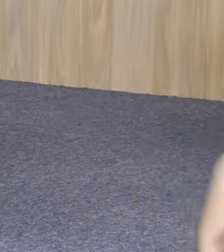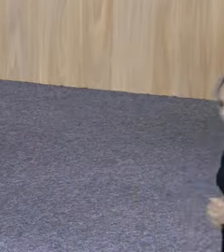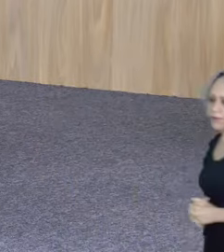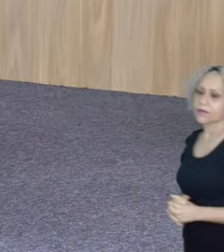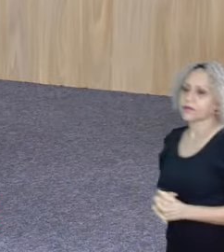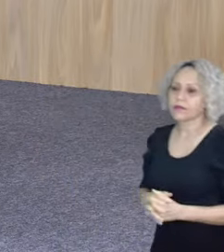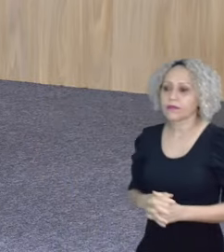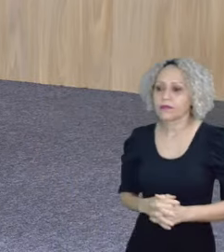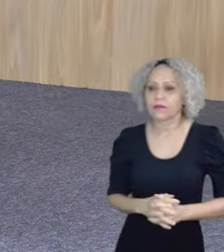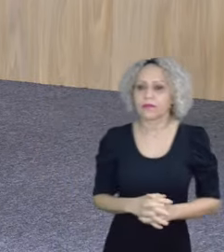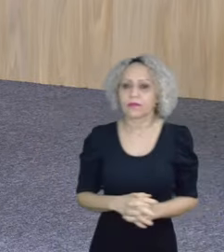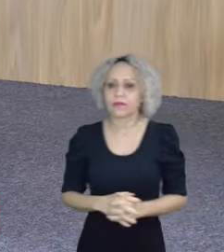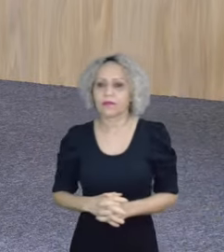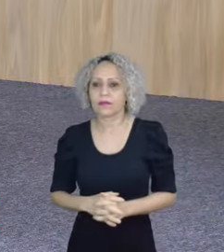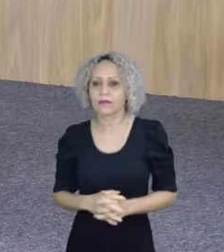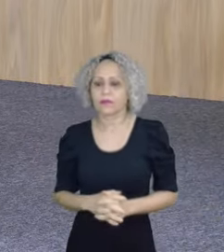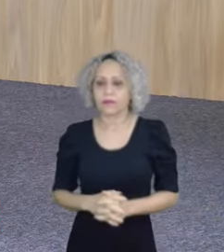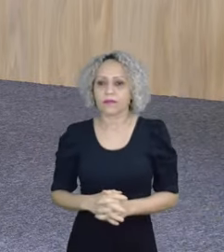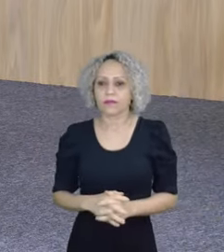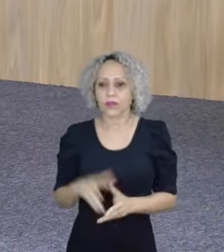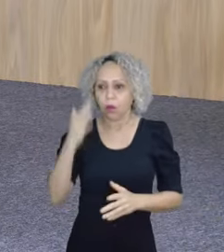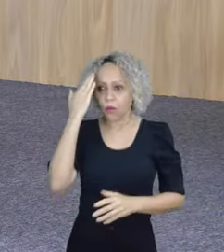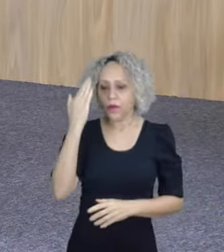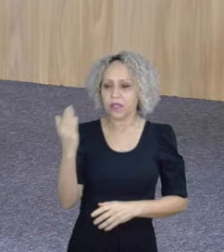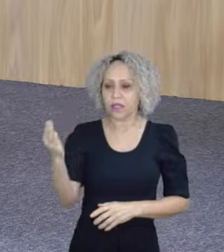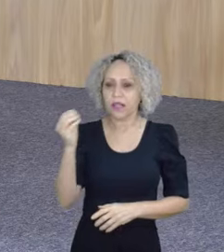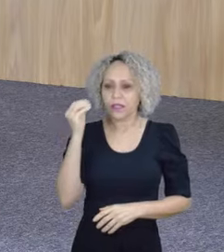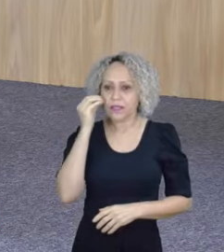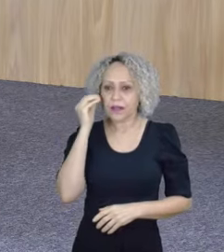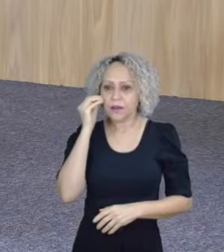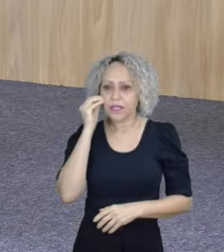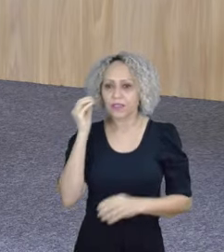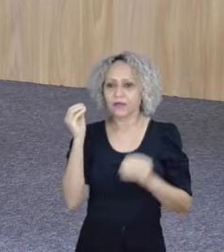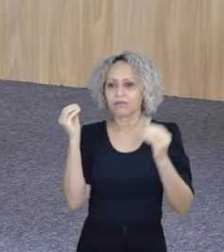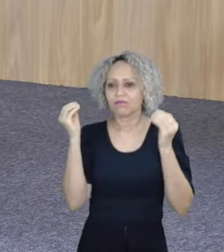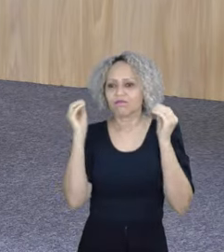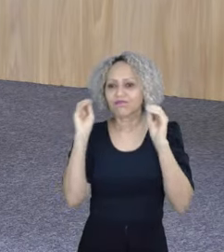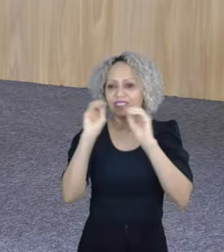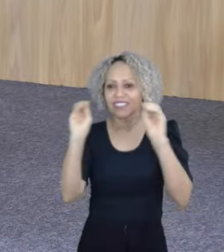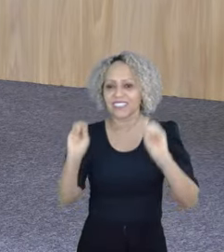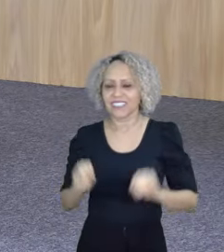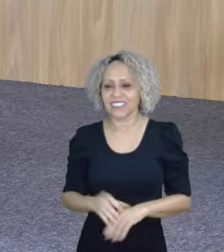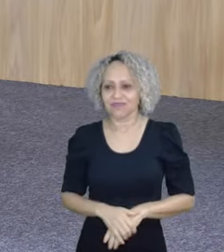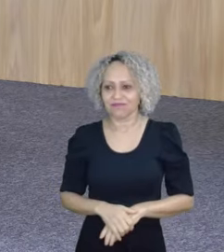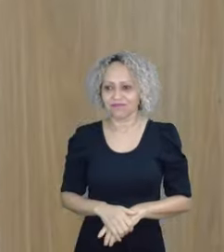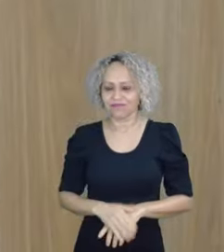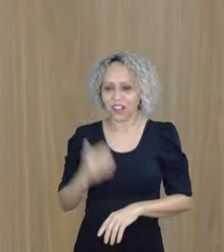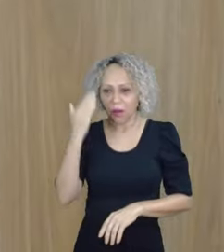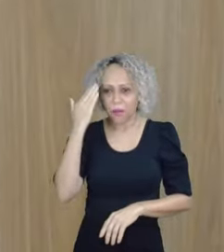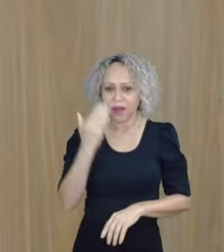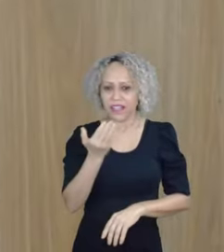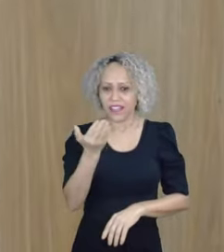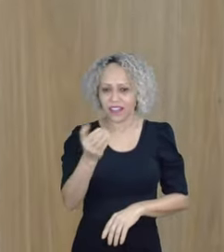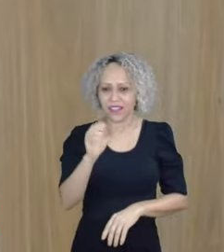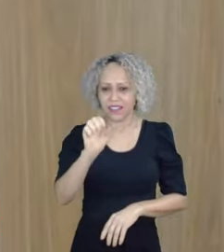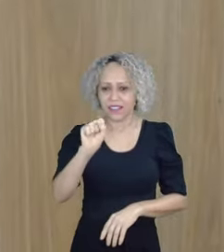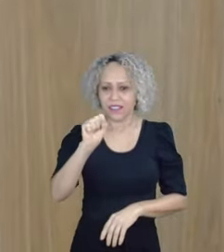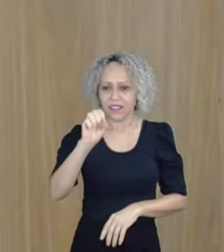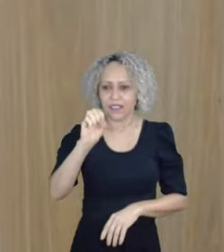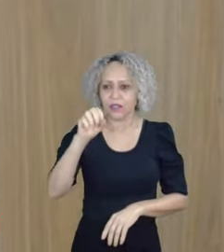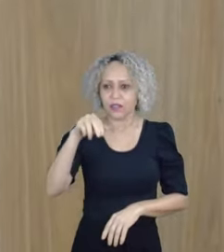aqui. Obrigada, Amanda. Um cheiro, gente. Um cheiro. Obrigada, Sônia. Bom